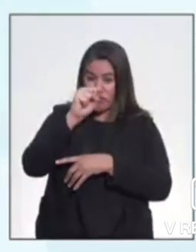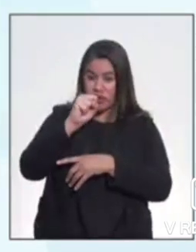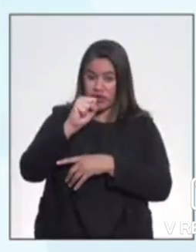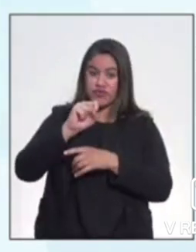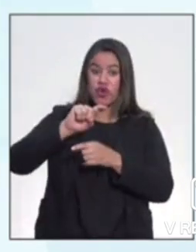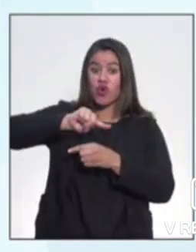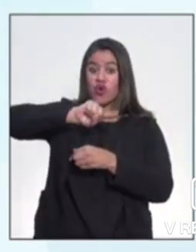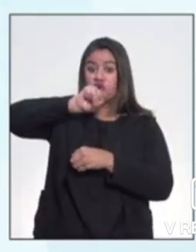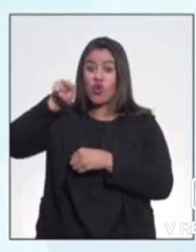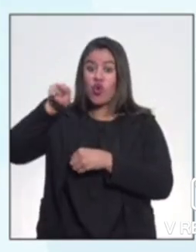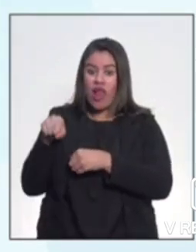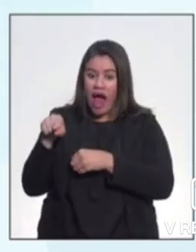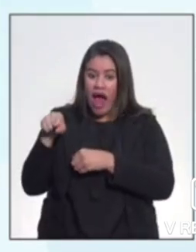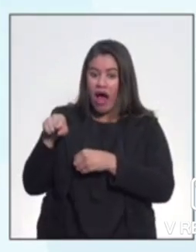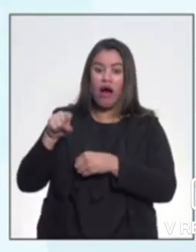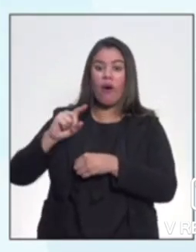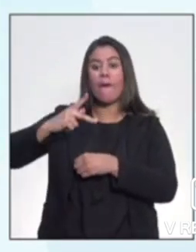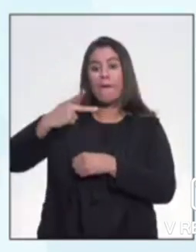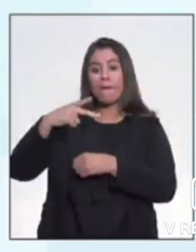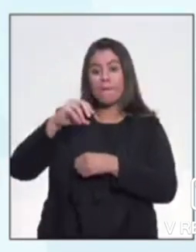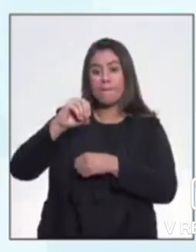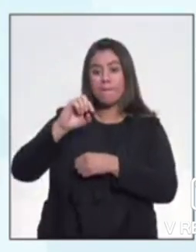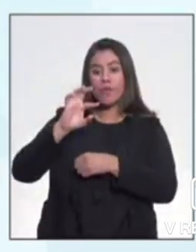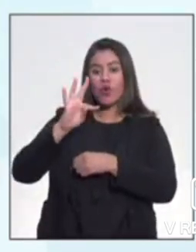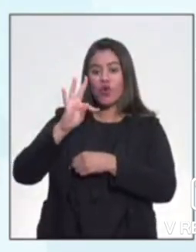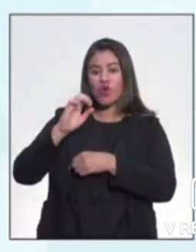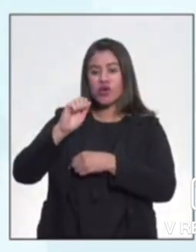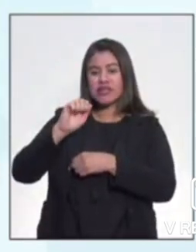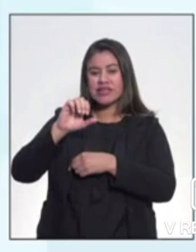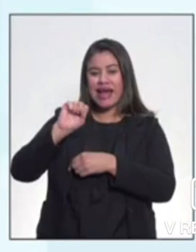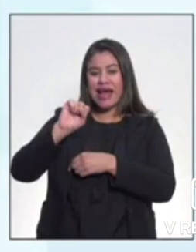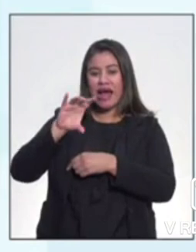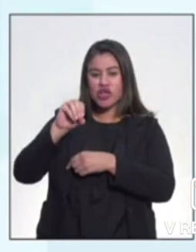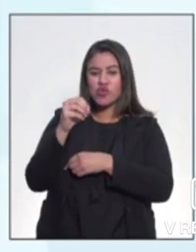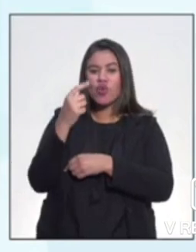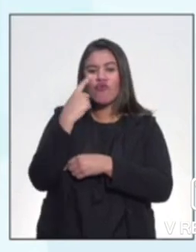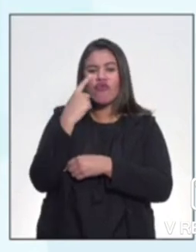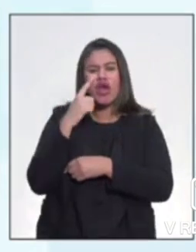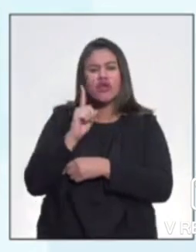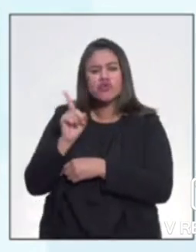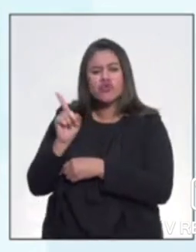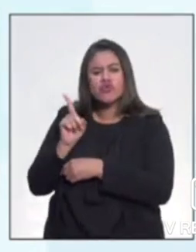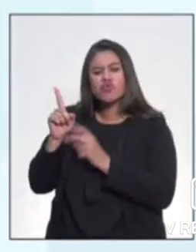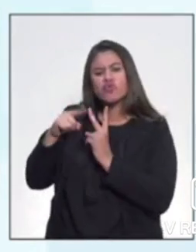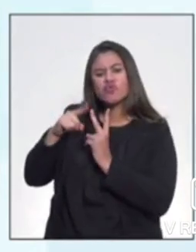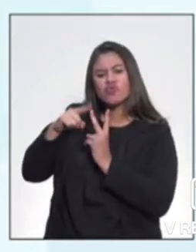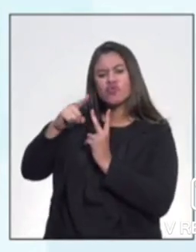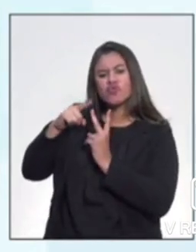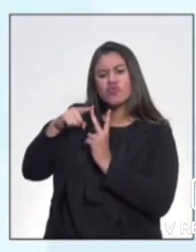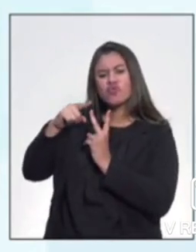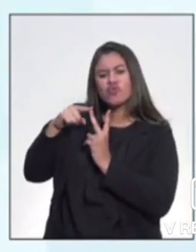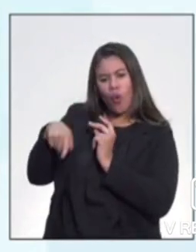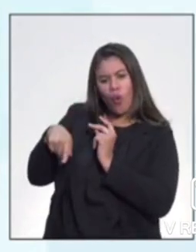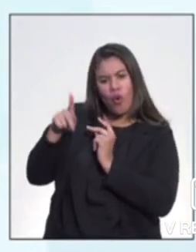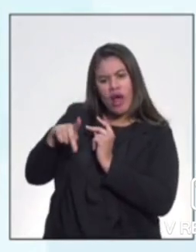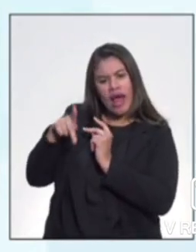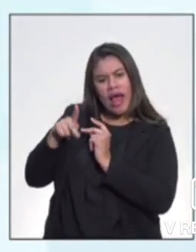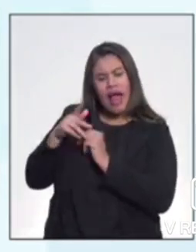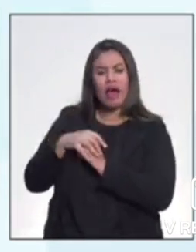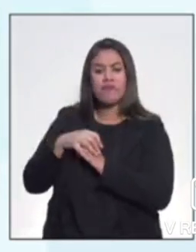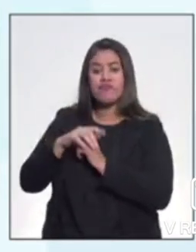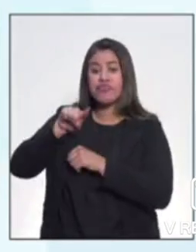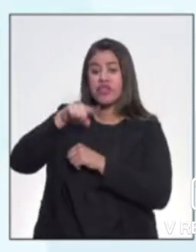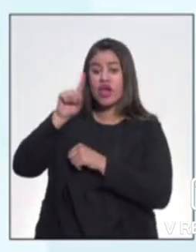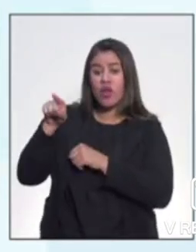tenho o potássio, que é uma cor meio rósea, né, professor? Uma cor que também clarinha, não dá para vocês enxergarem. E ao lado eu tenho o fogo